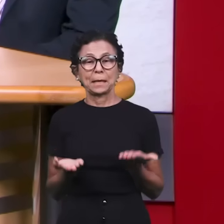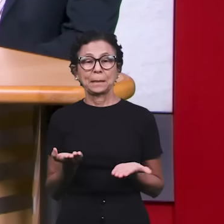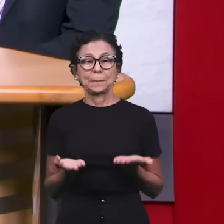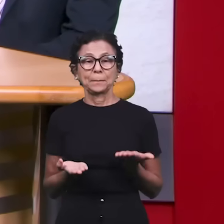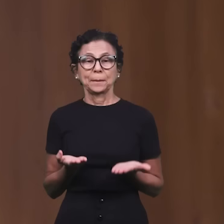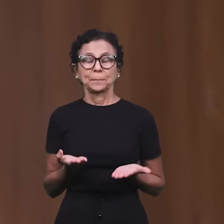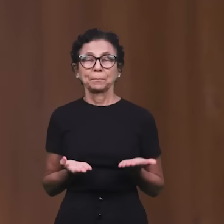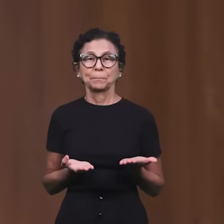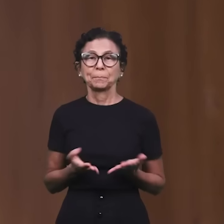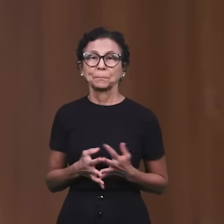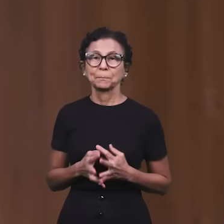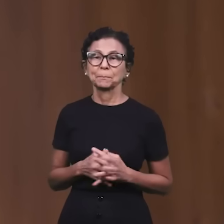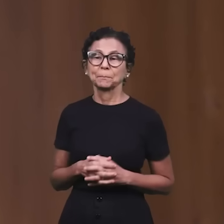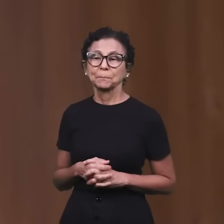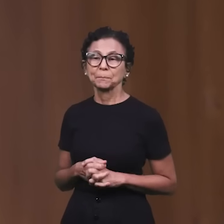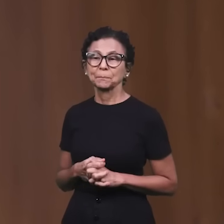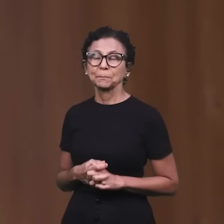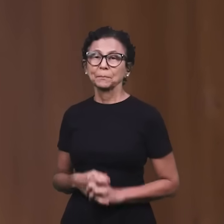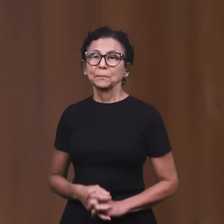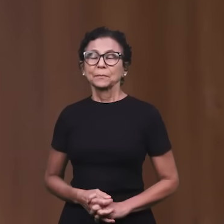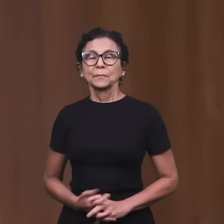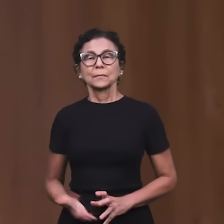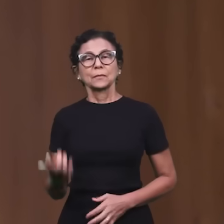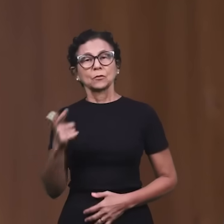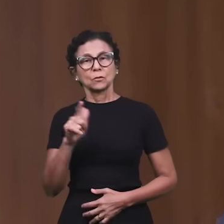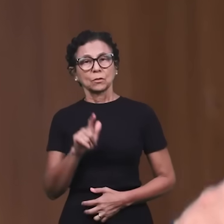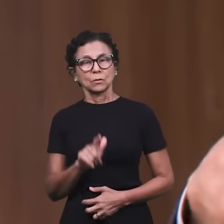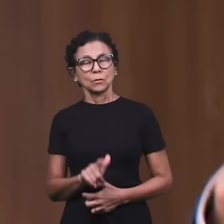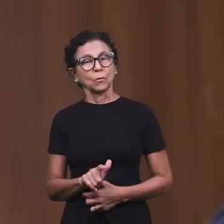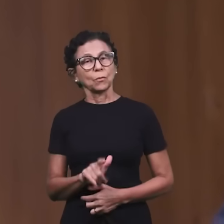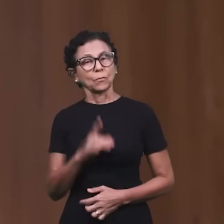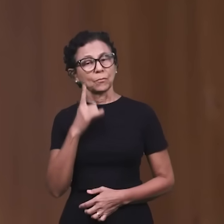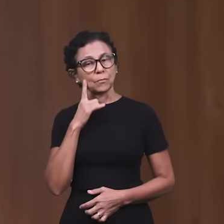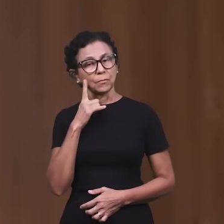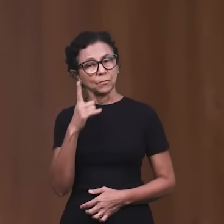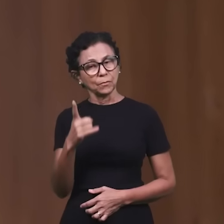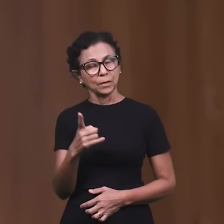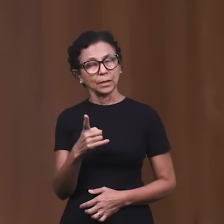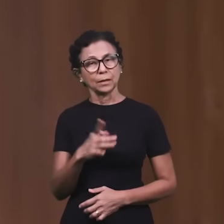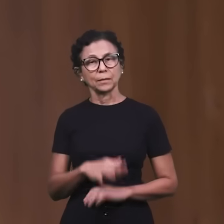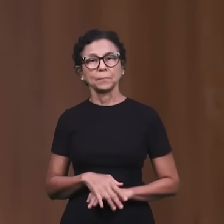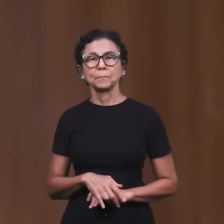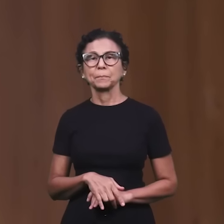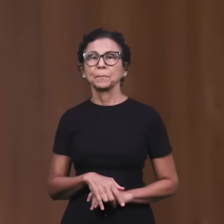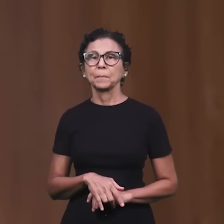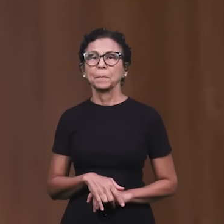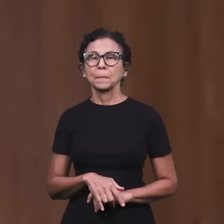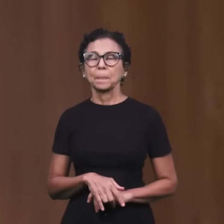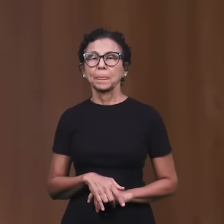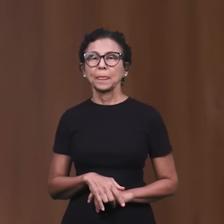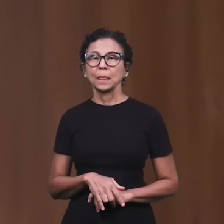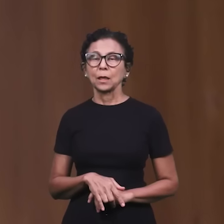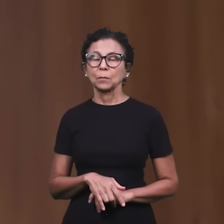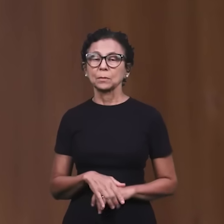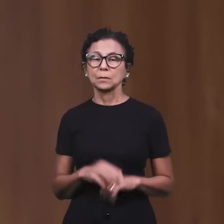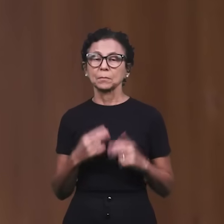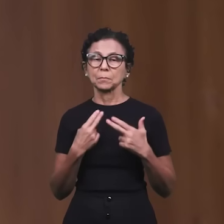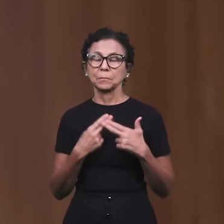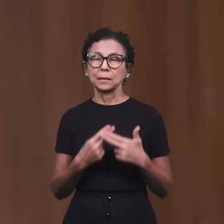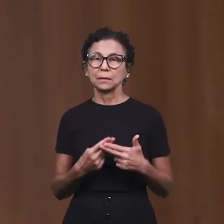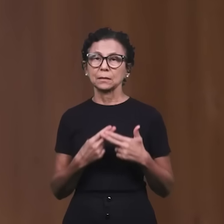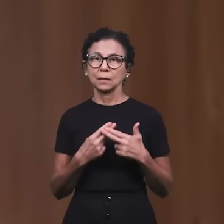bom. Jesus. E aí a gente sempre volta a falar sobre os frutos do Espírito. Então, temperança, longanimidade.